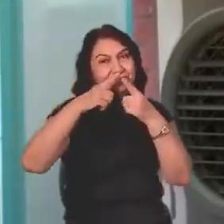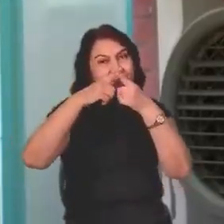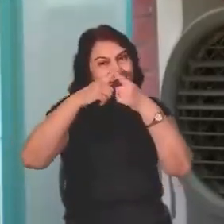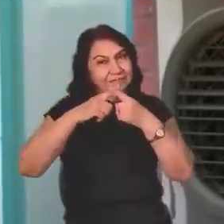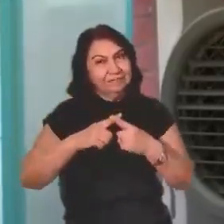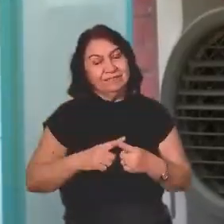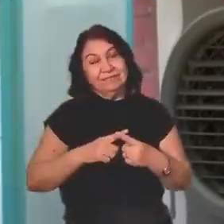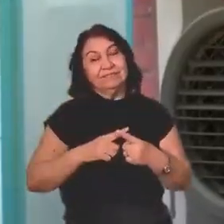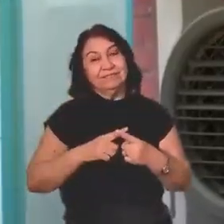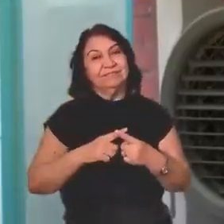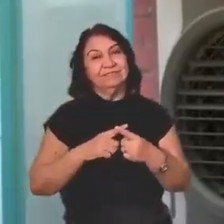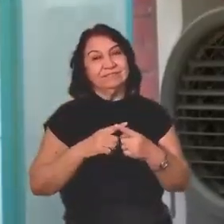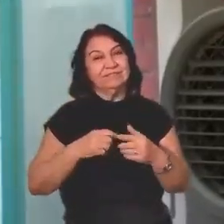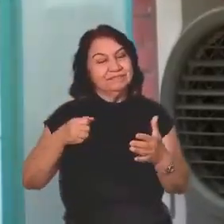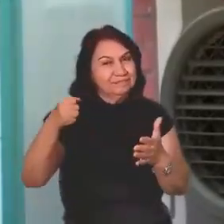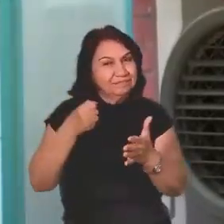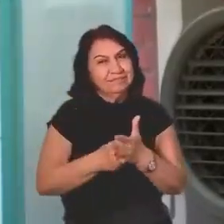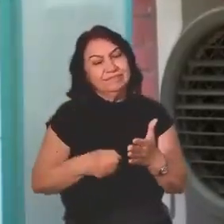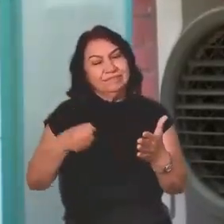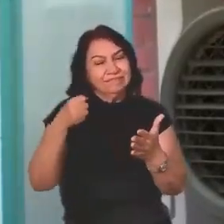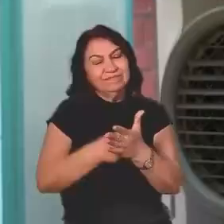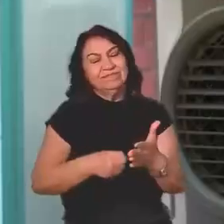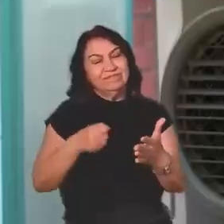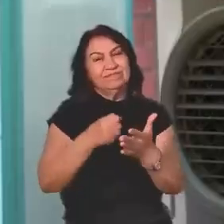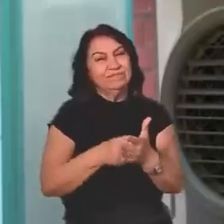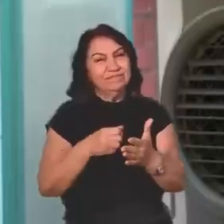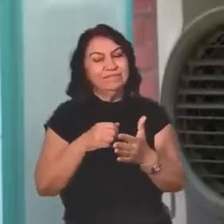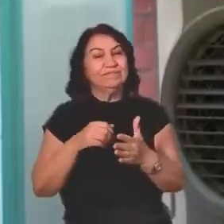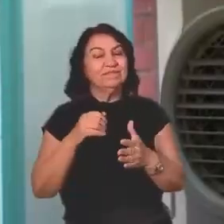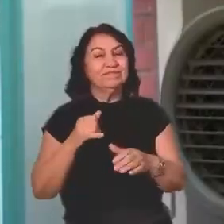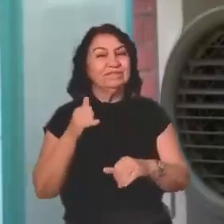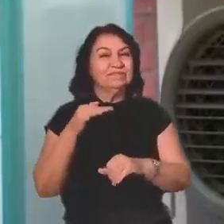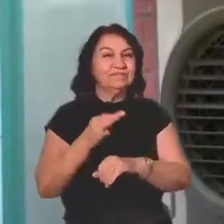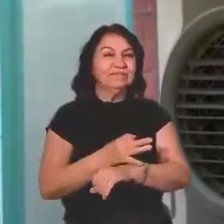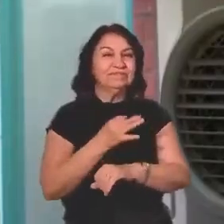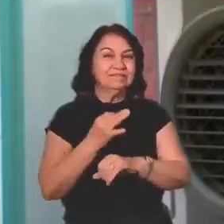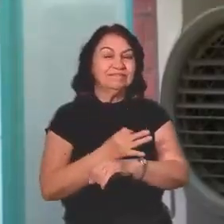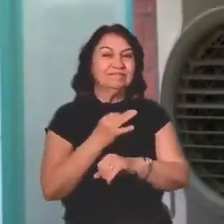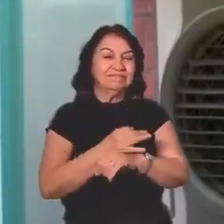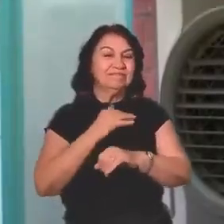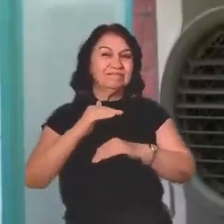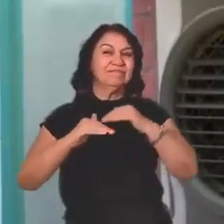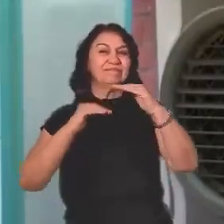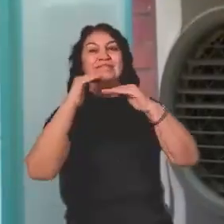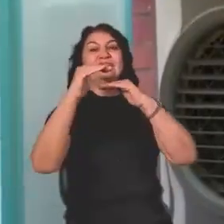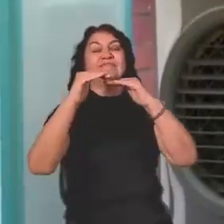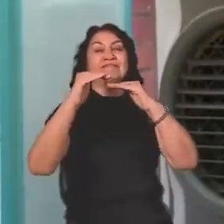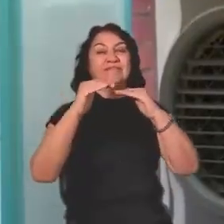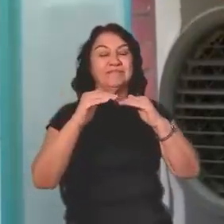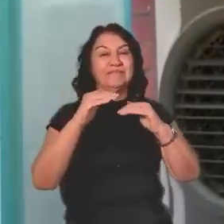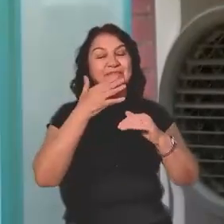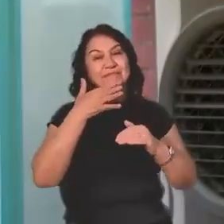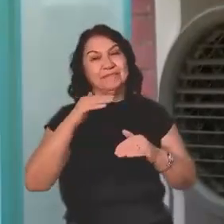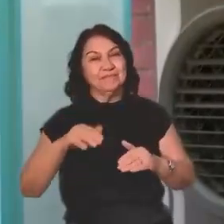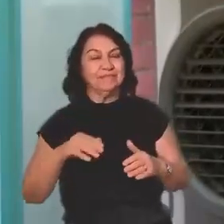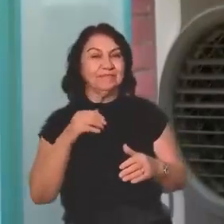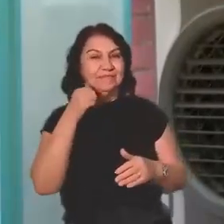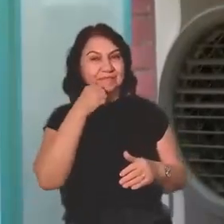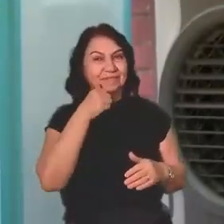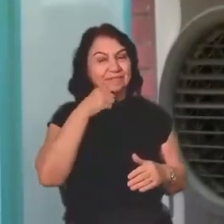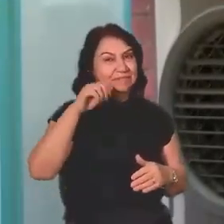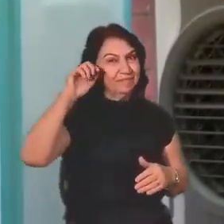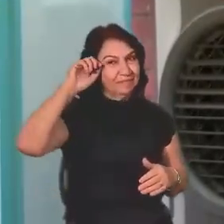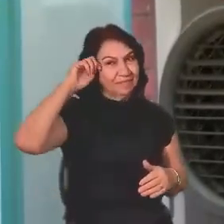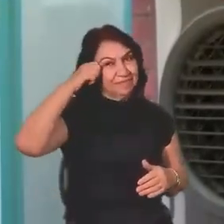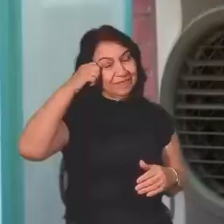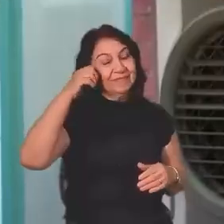sobre estratégias de como superá-los, sabe, sobre a solidão da menina e da mulher negra, sabe? Eu